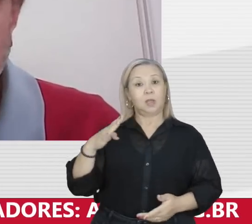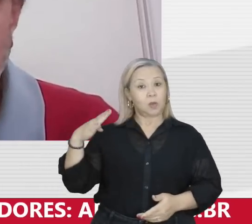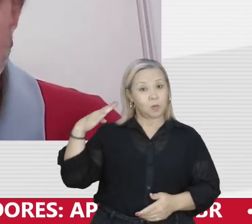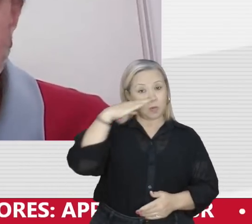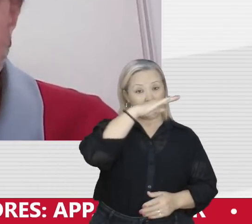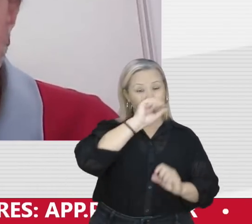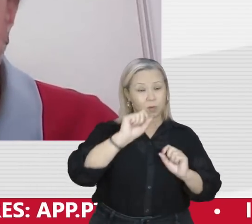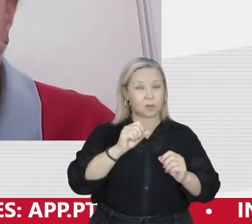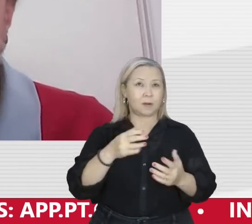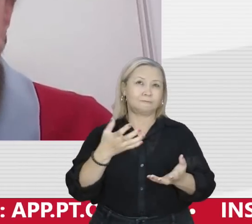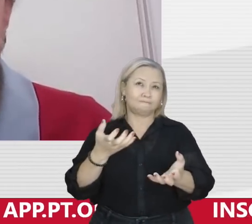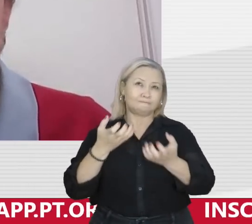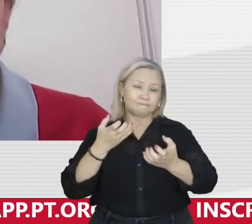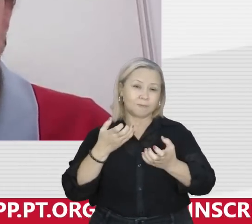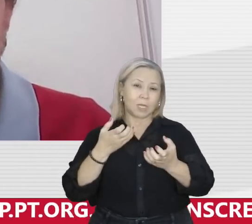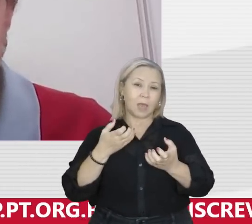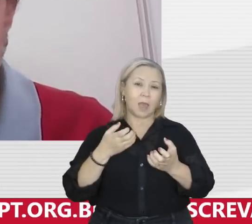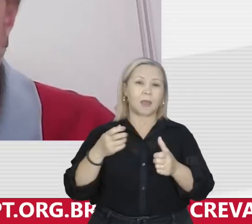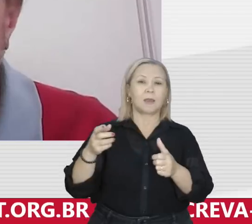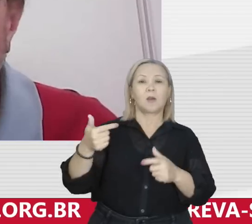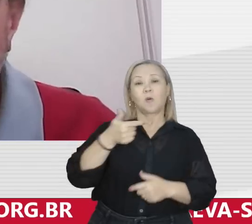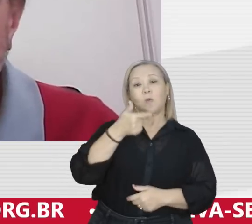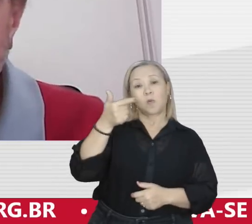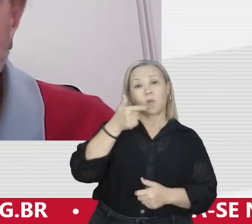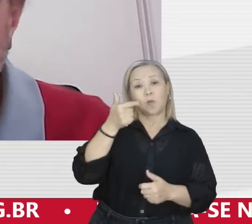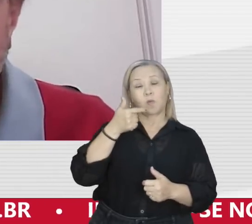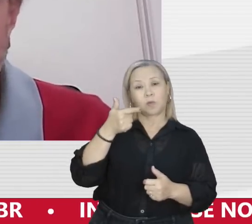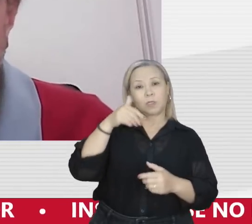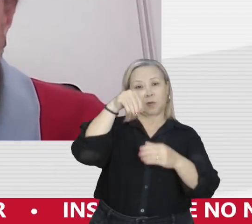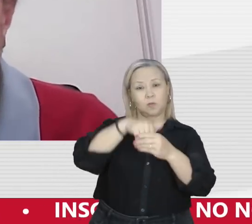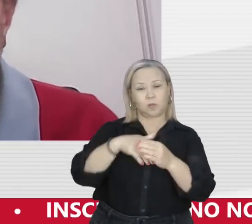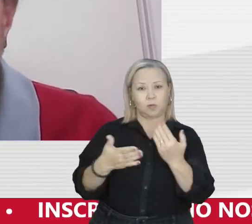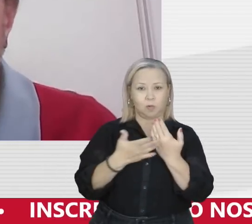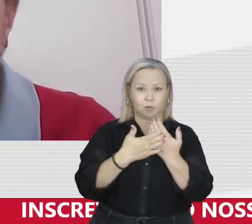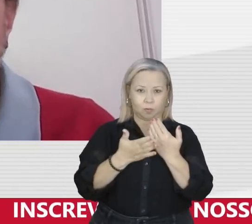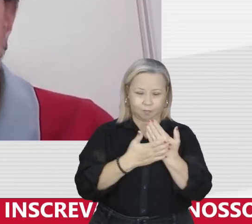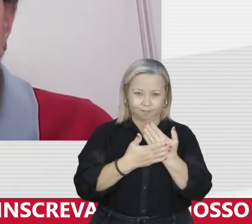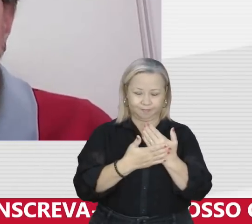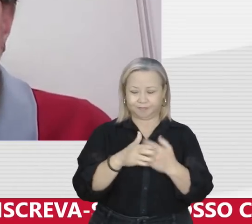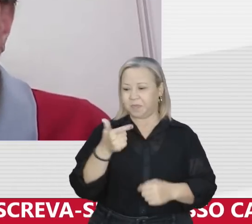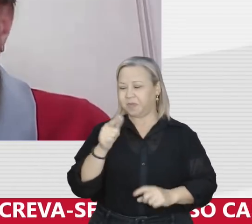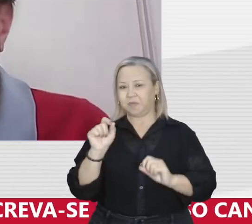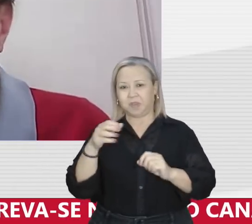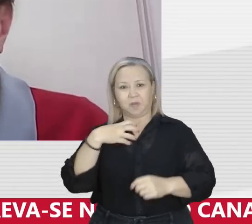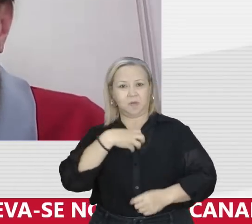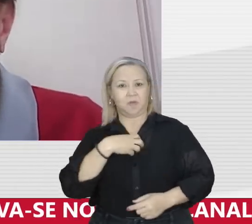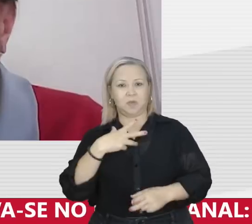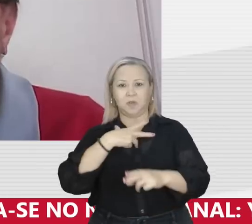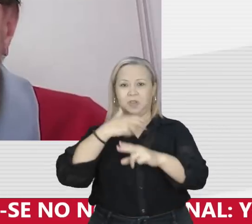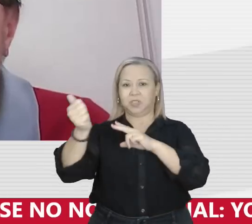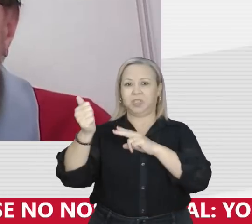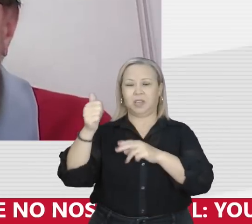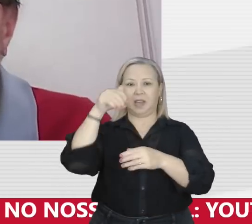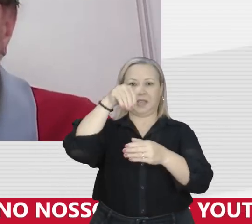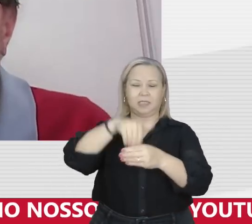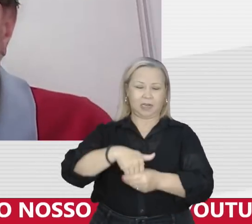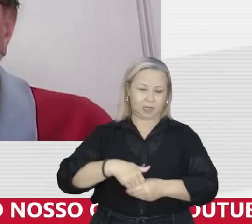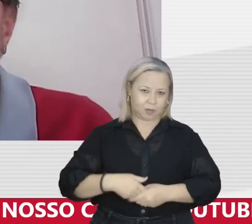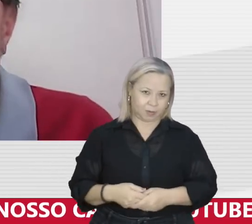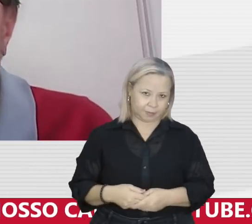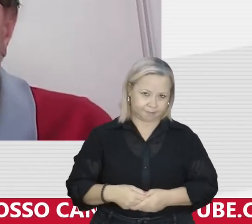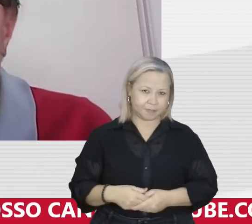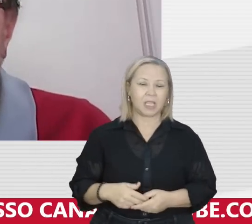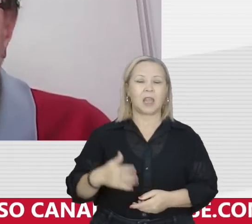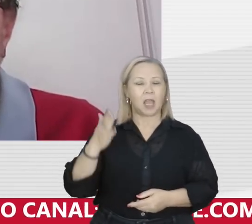um segundo turno. Ele sabe que não tem condições de ganhar as eleições, não é? Principalmente se